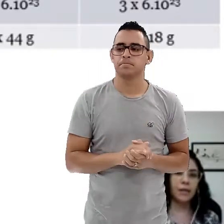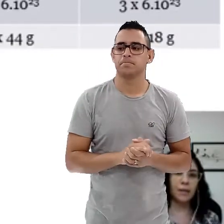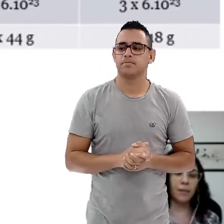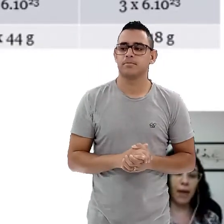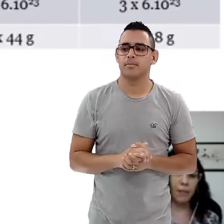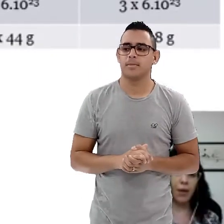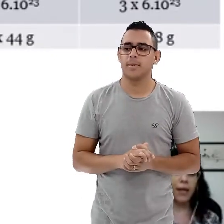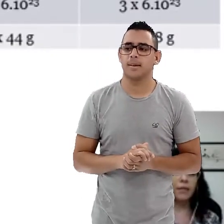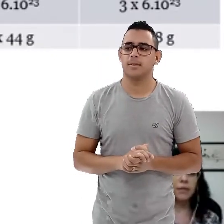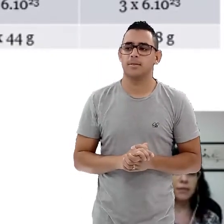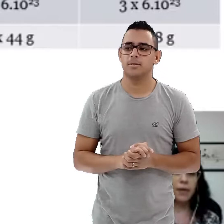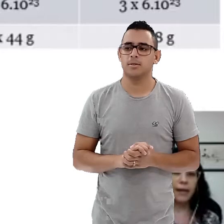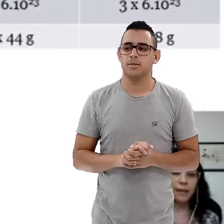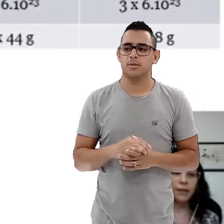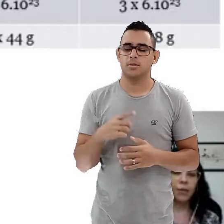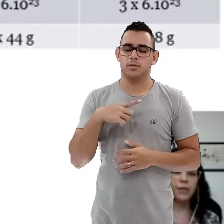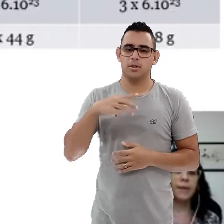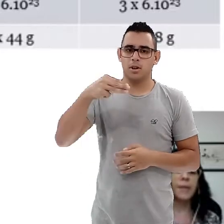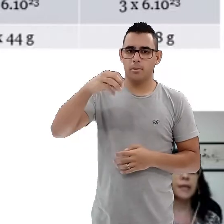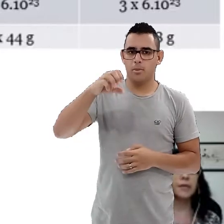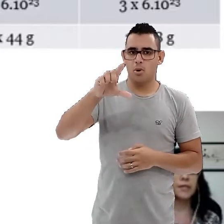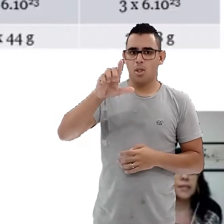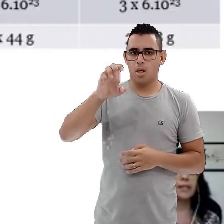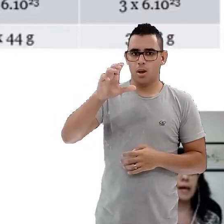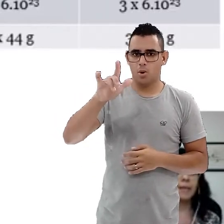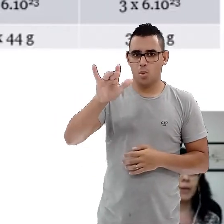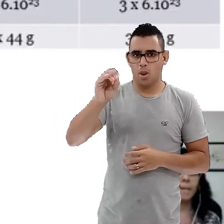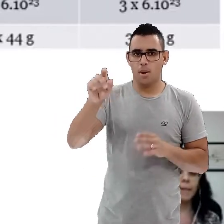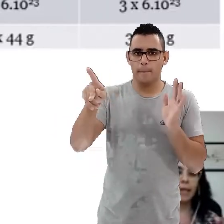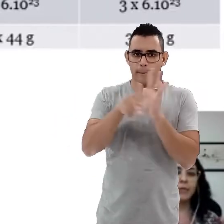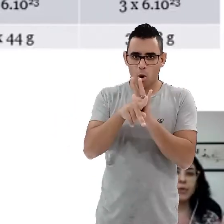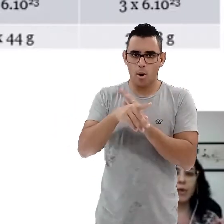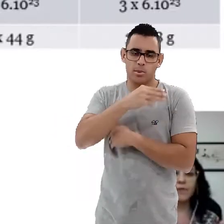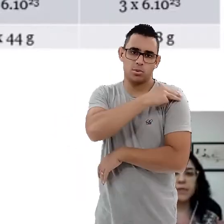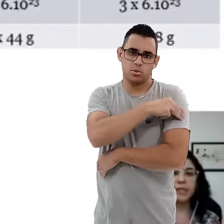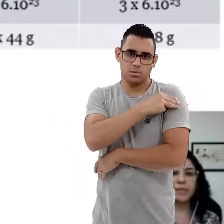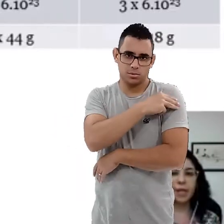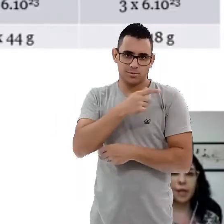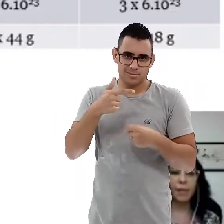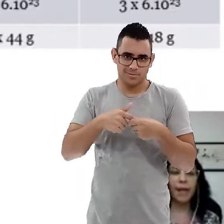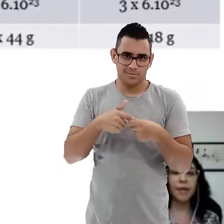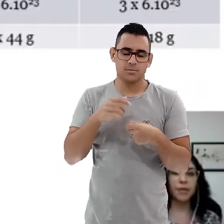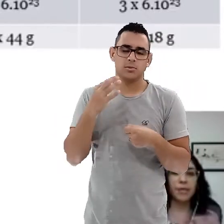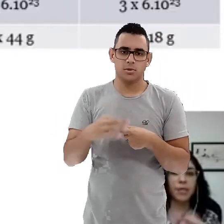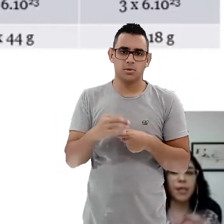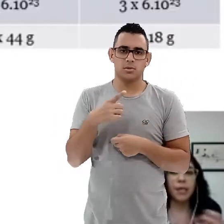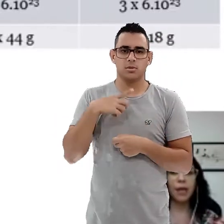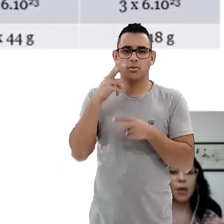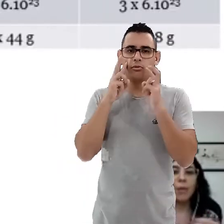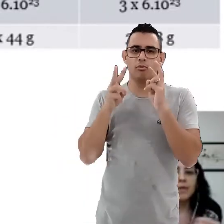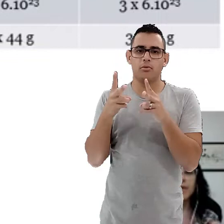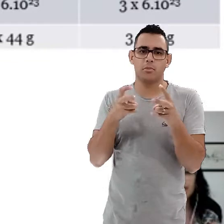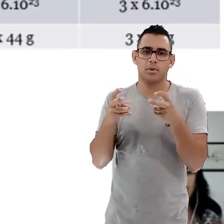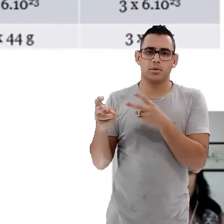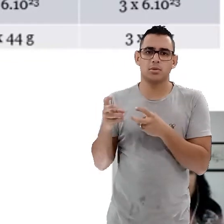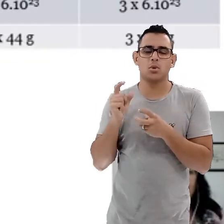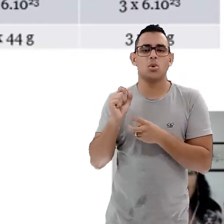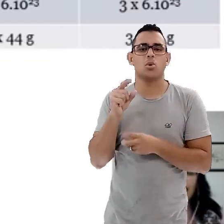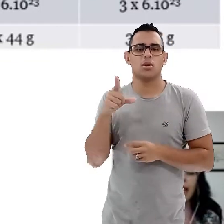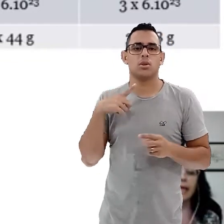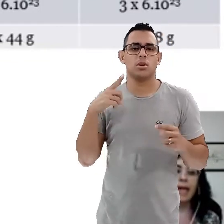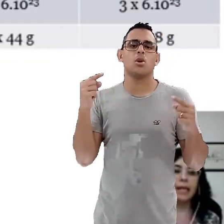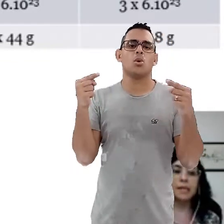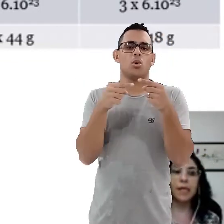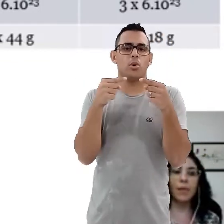ter a molécula do etanol, tá? Então, a gente sabe, ó, pelos coeficientes estequiométricos, a gente tem como